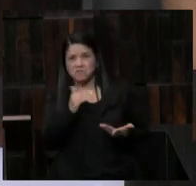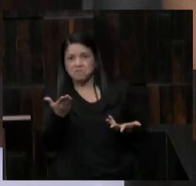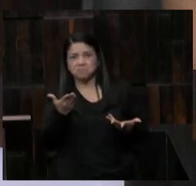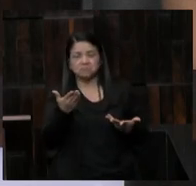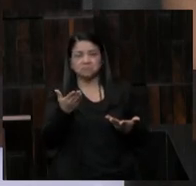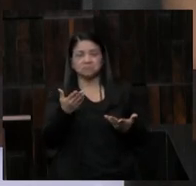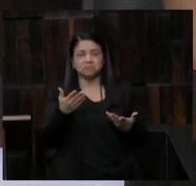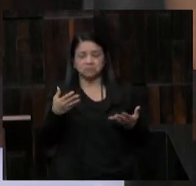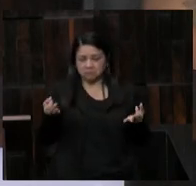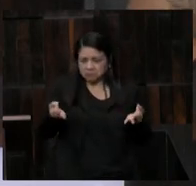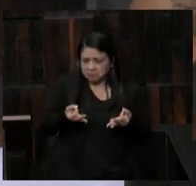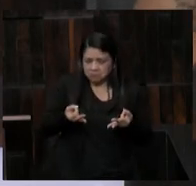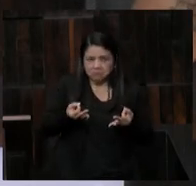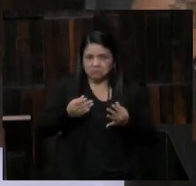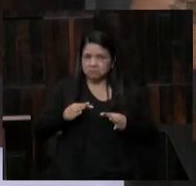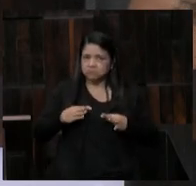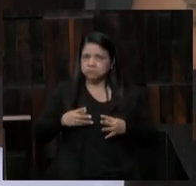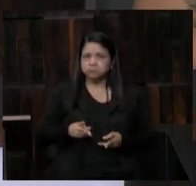seja pleno.